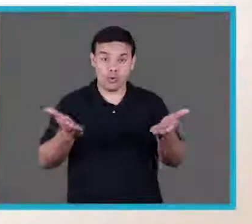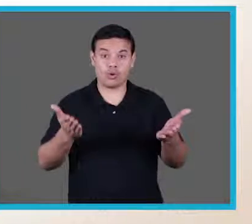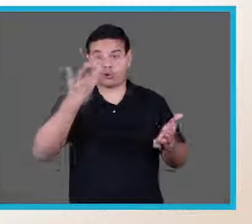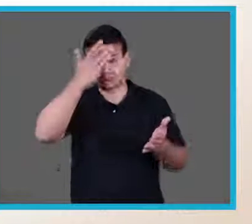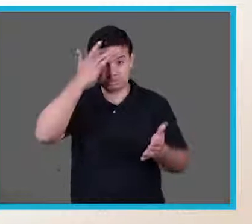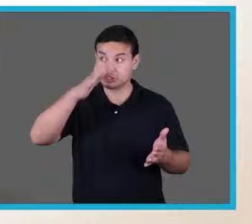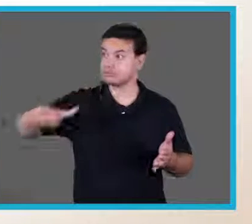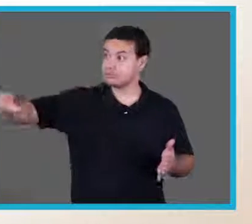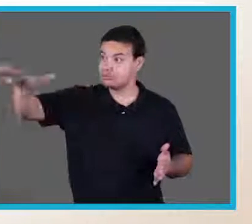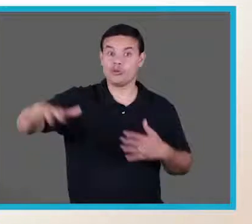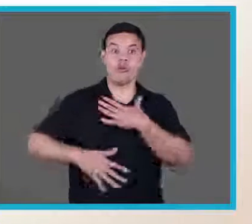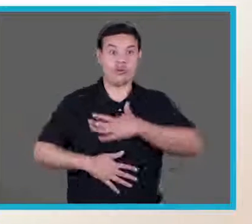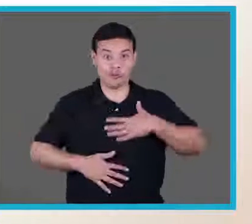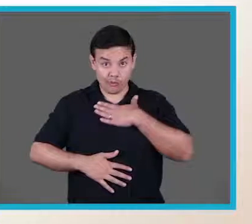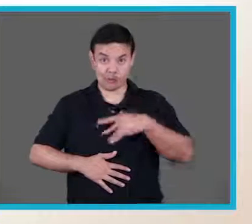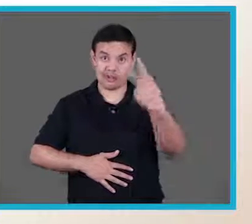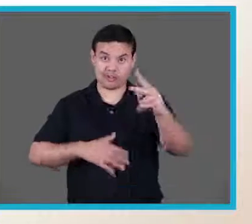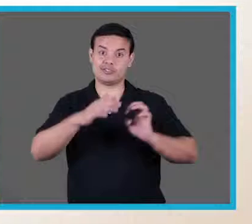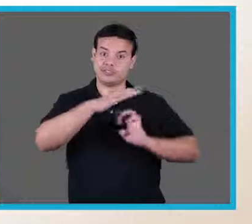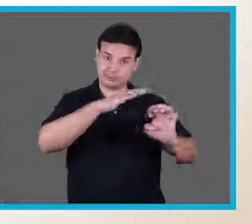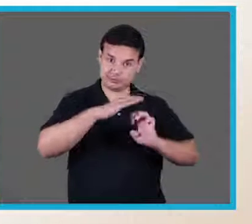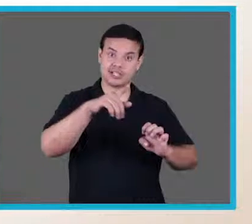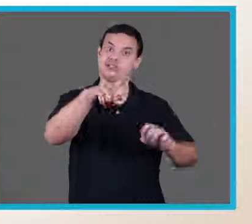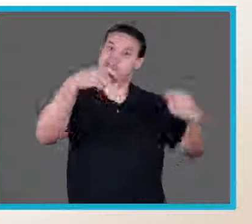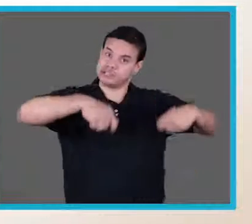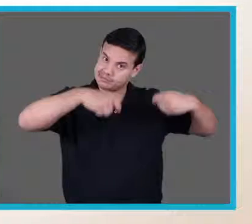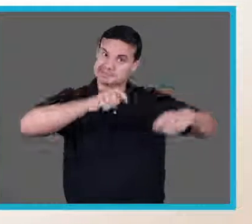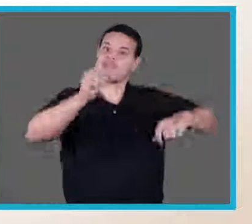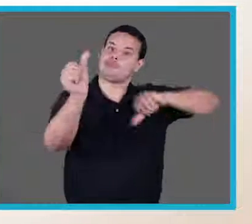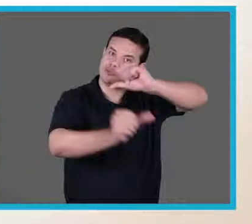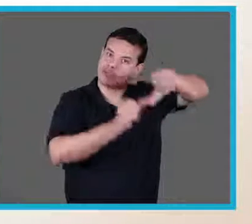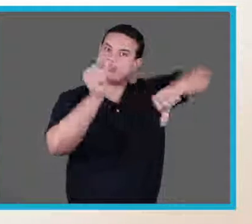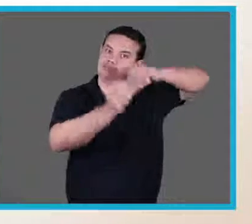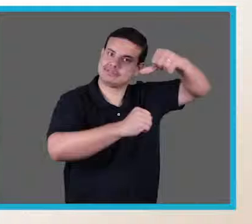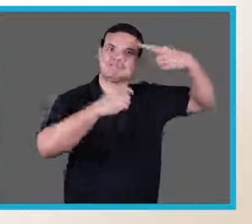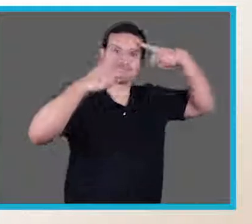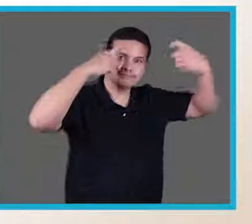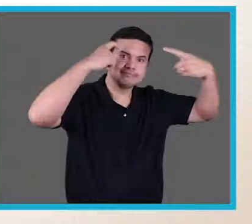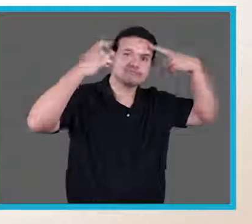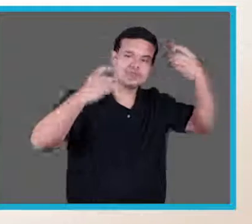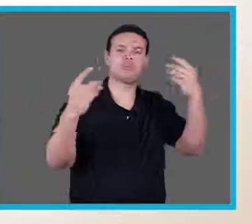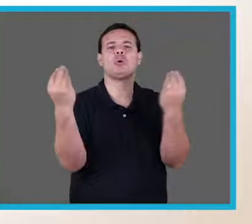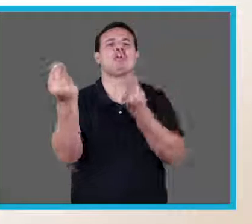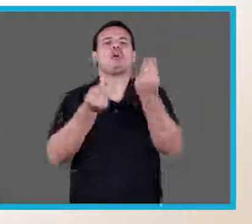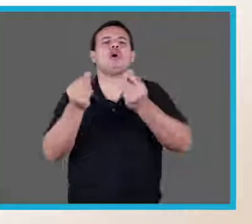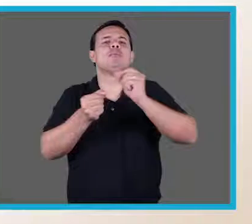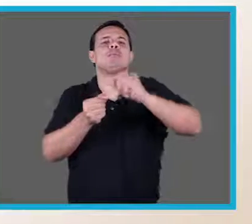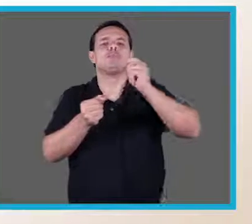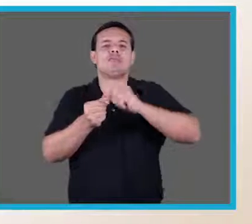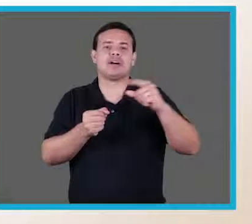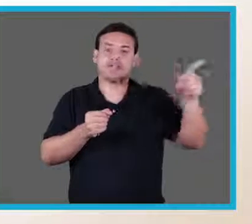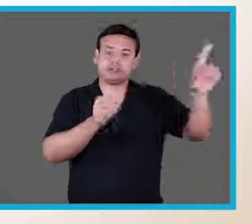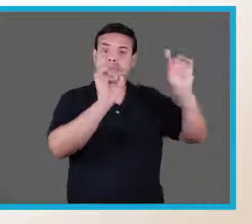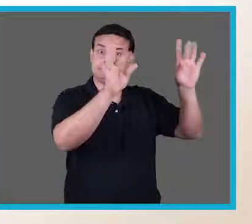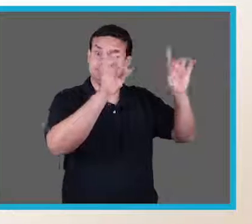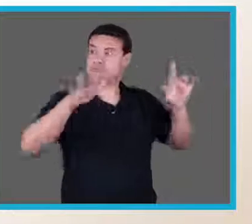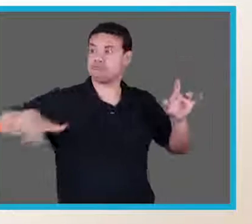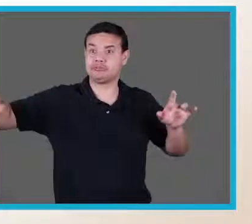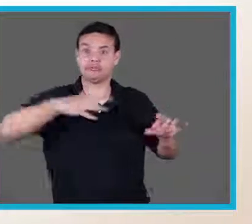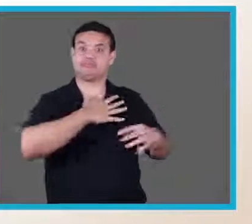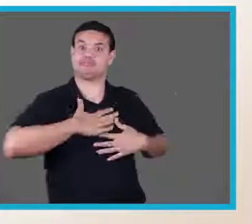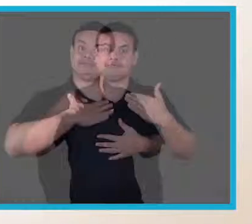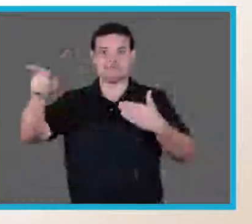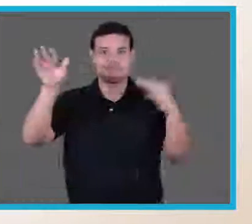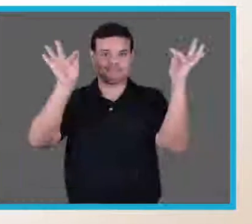Hoje em dia, para ter a preferência dos clientes, é preciso se reinventar. Mas como fazer isso e se destacar